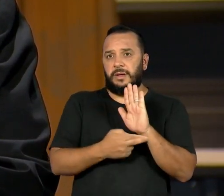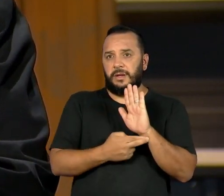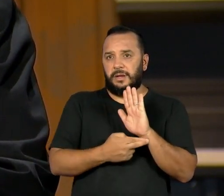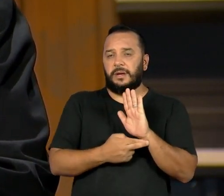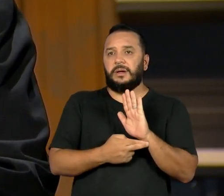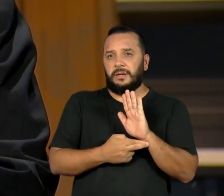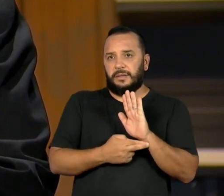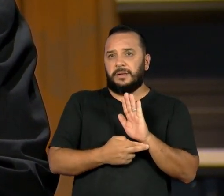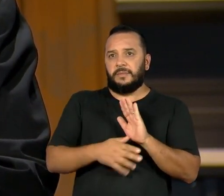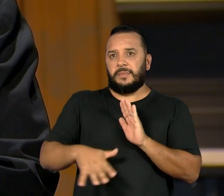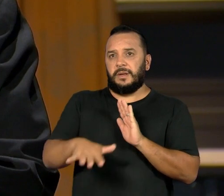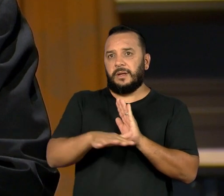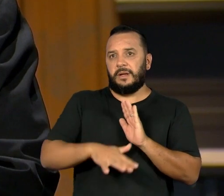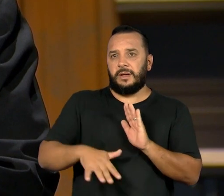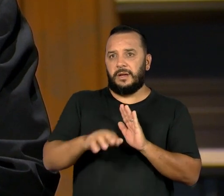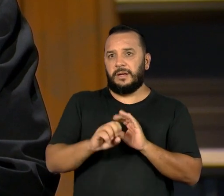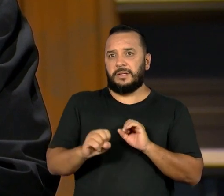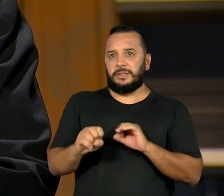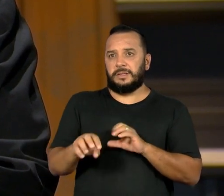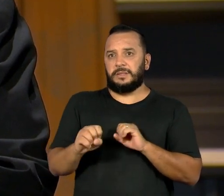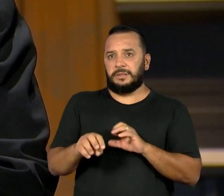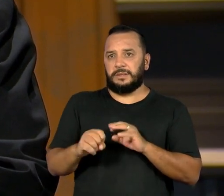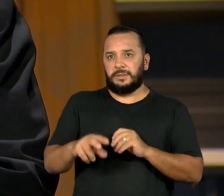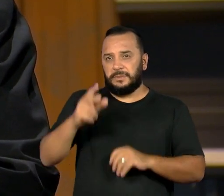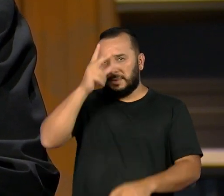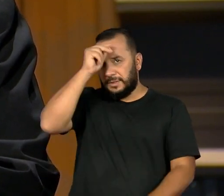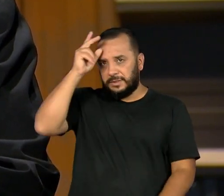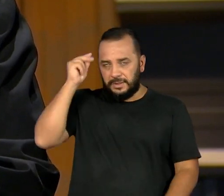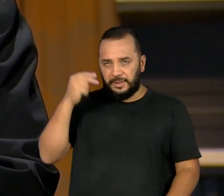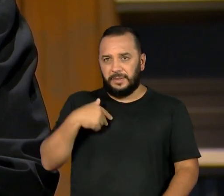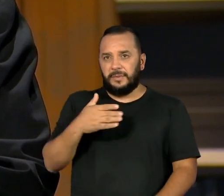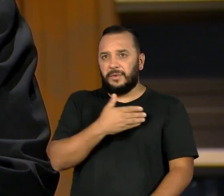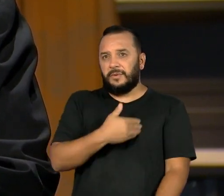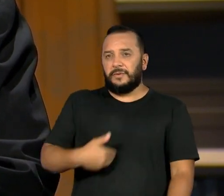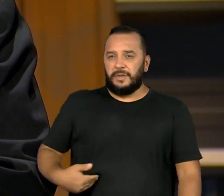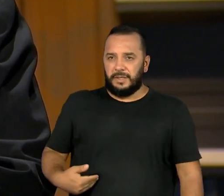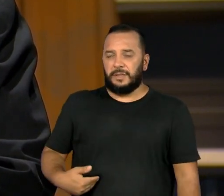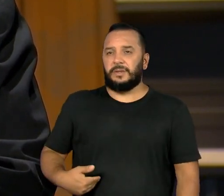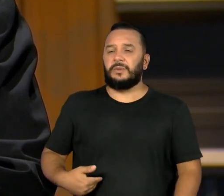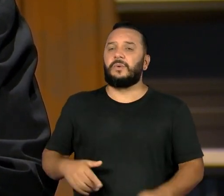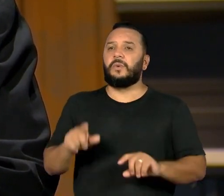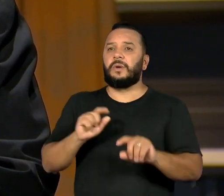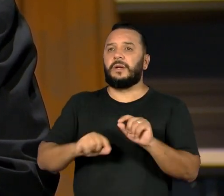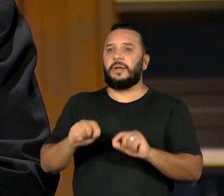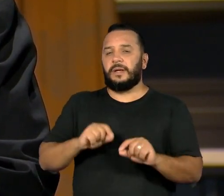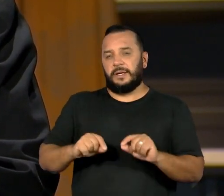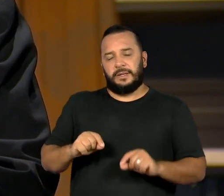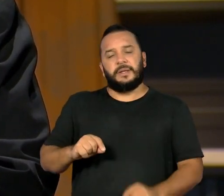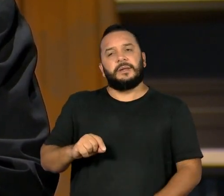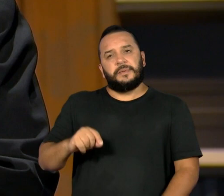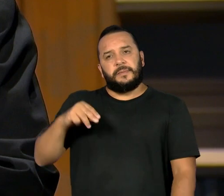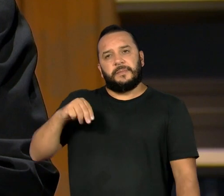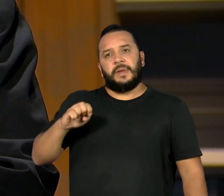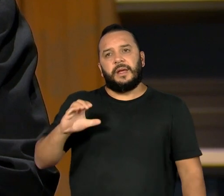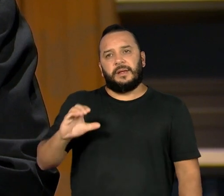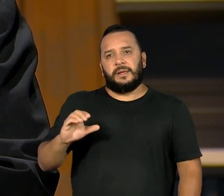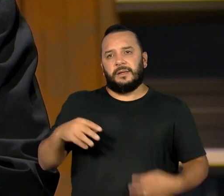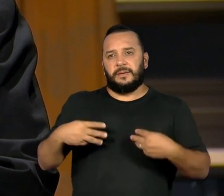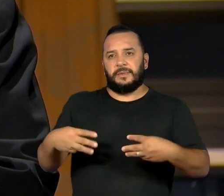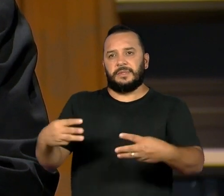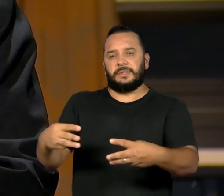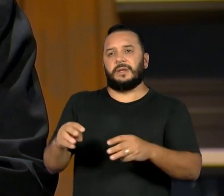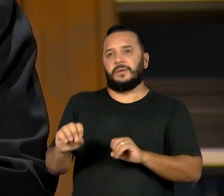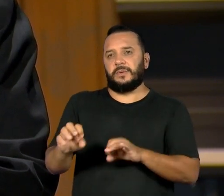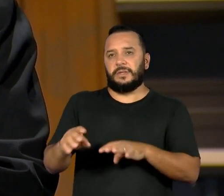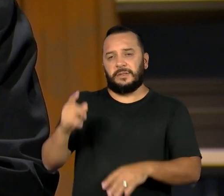para a rede de ensino do município, do estado, o que o Ministério da Educação pensa. Né? Isso